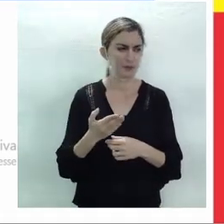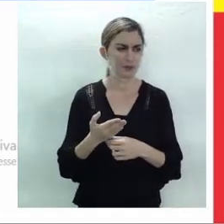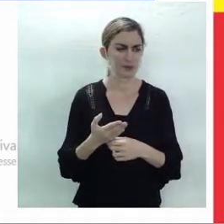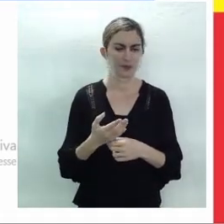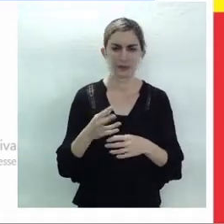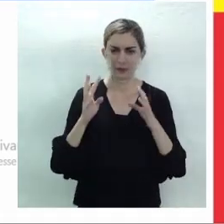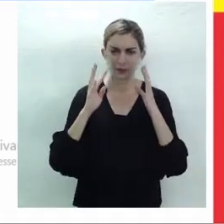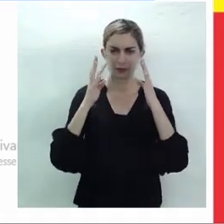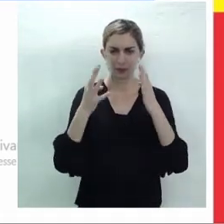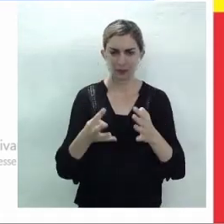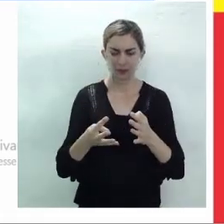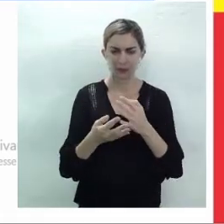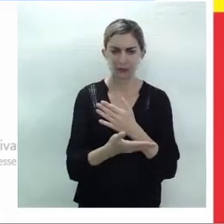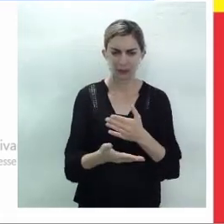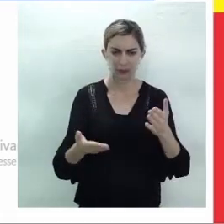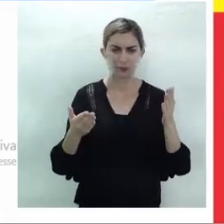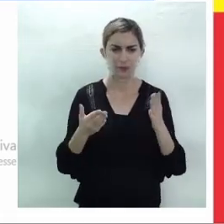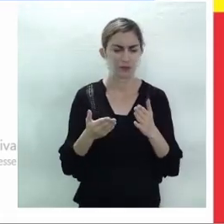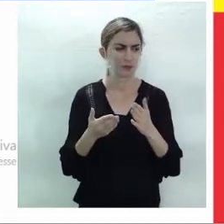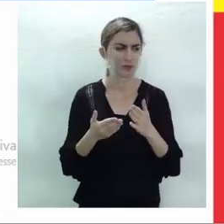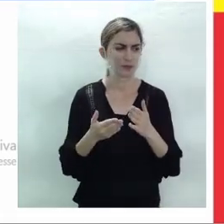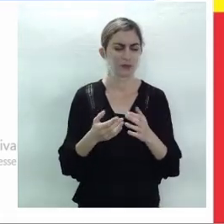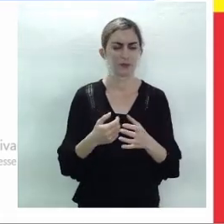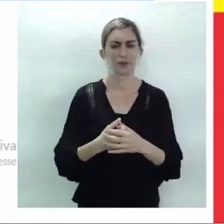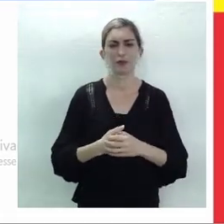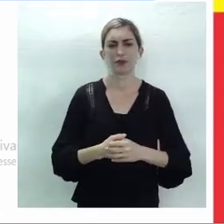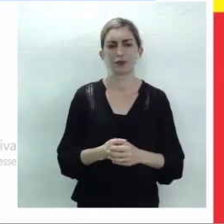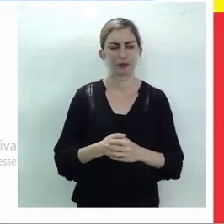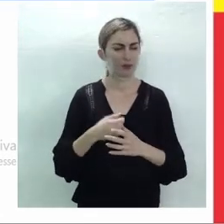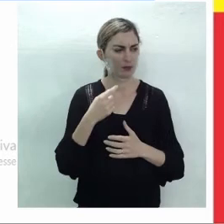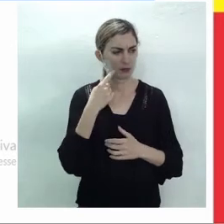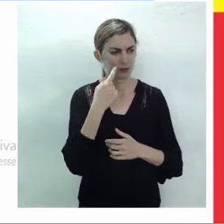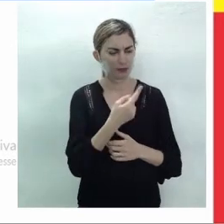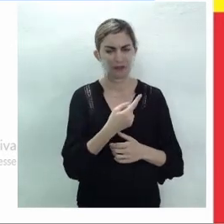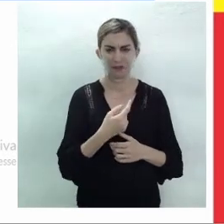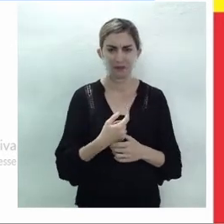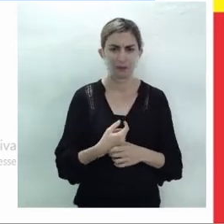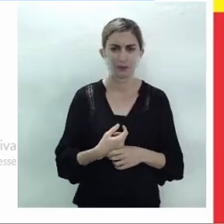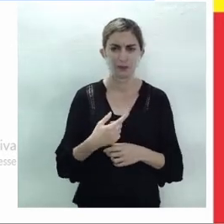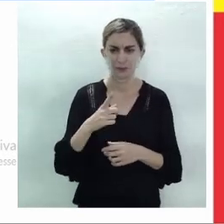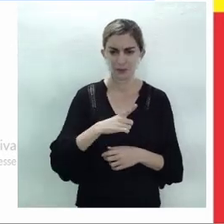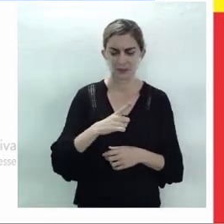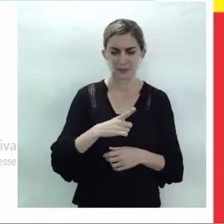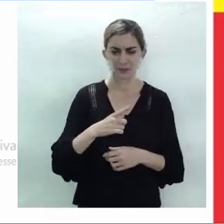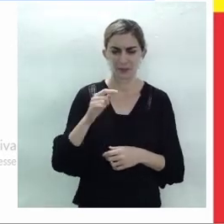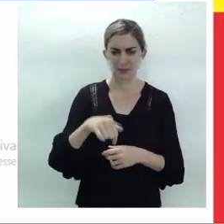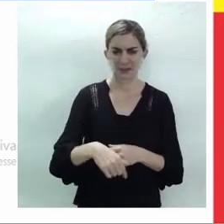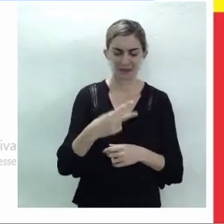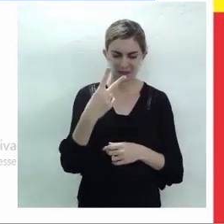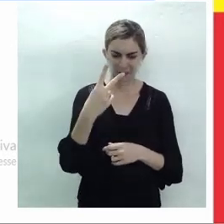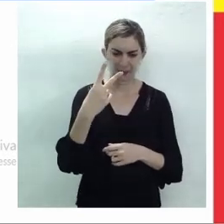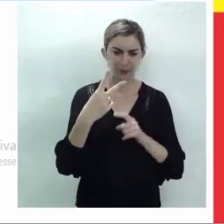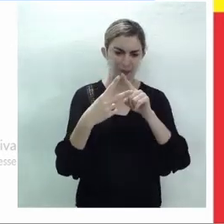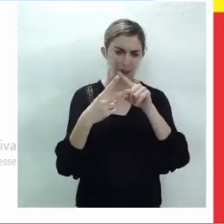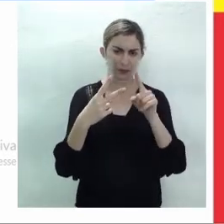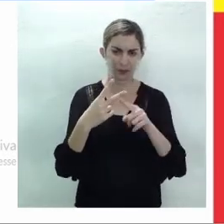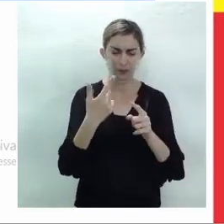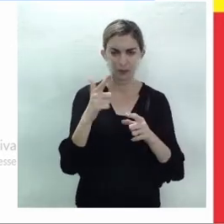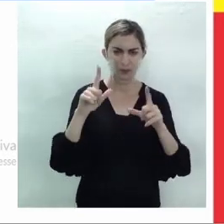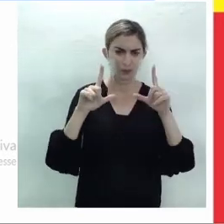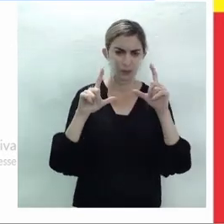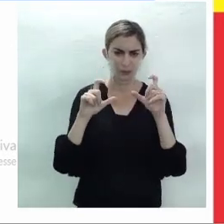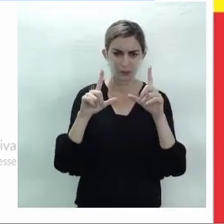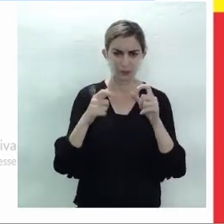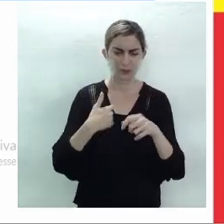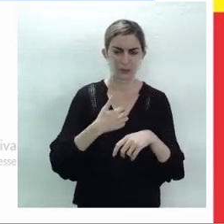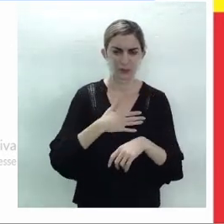certo? Fixem seu olhar, né, nesses conflitos. Olha aqui, ainda nós temos aqui duas outras fotografias que